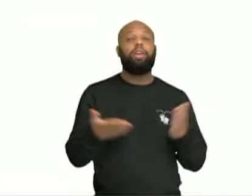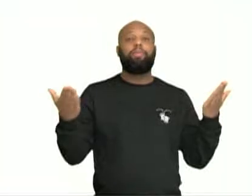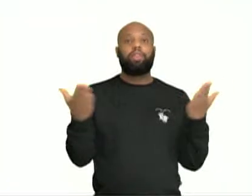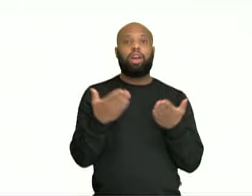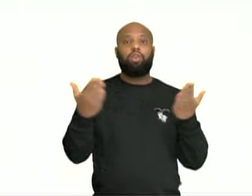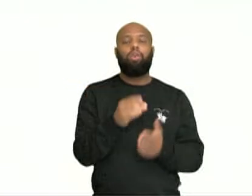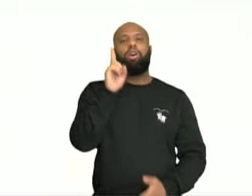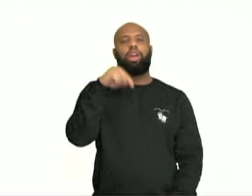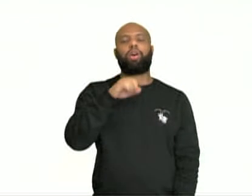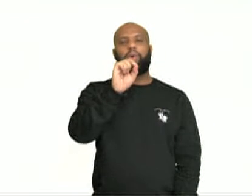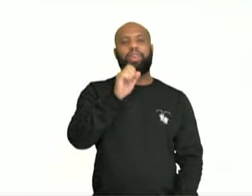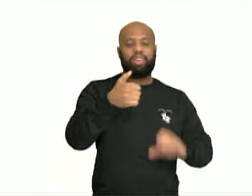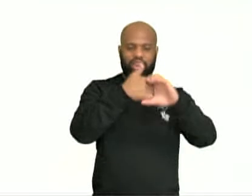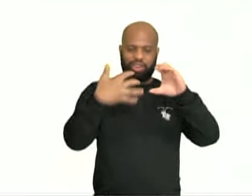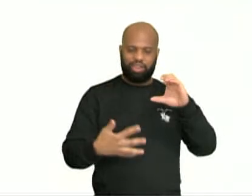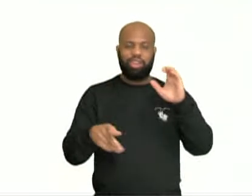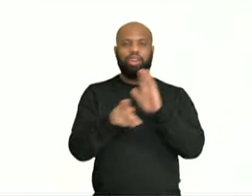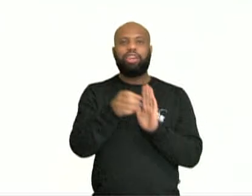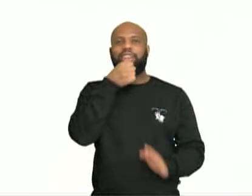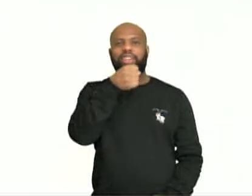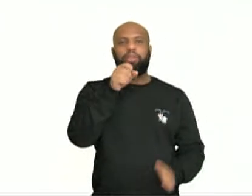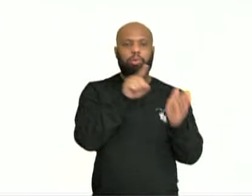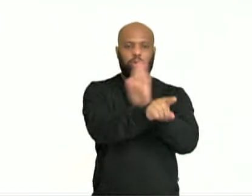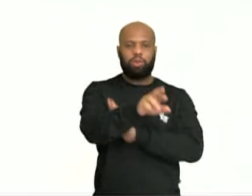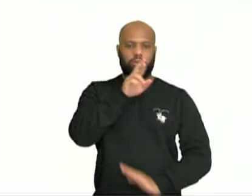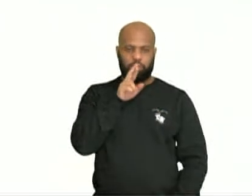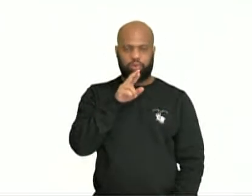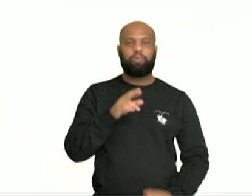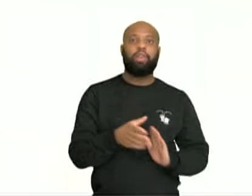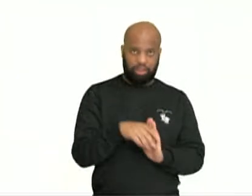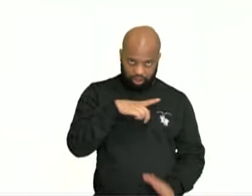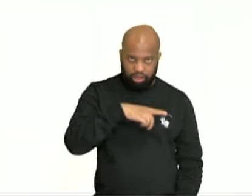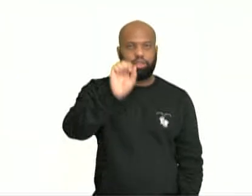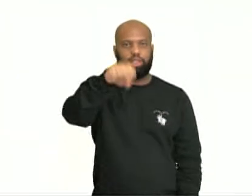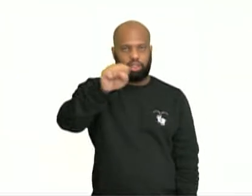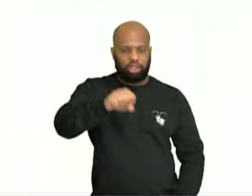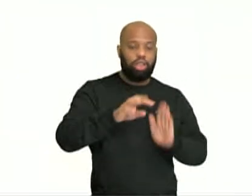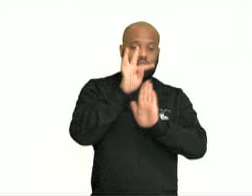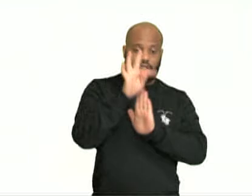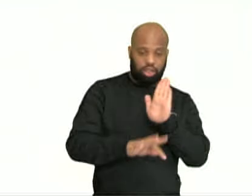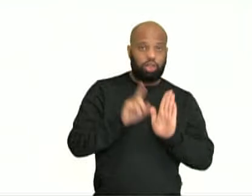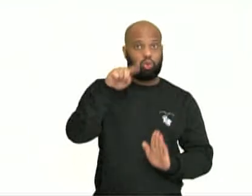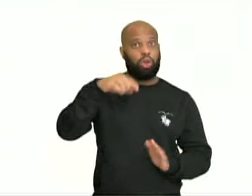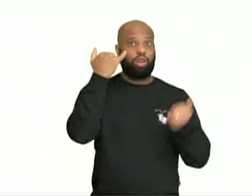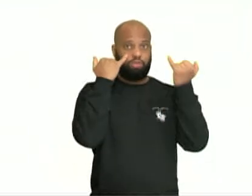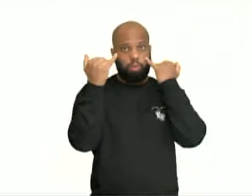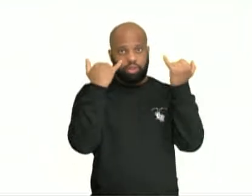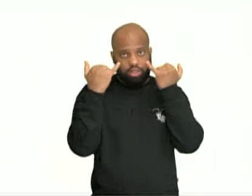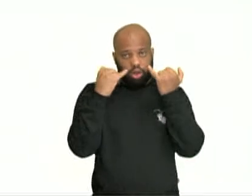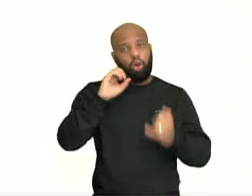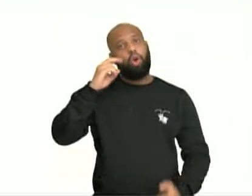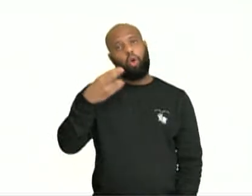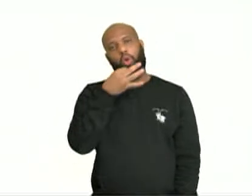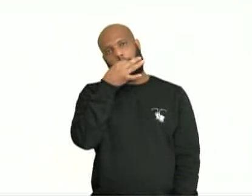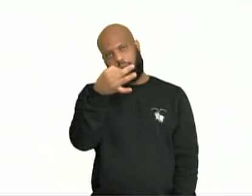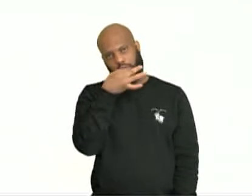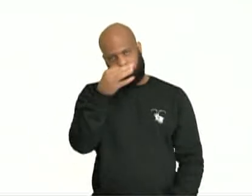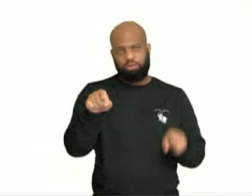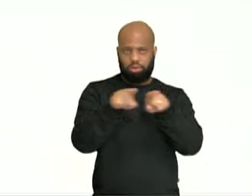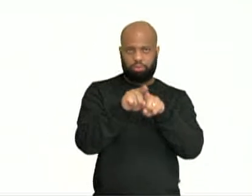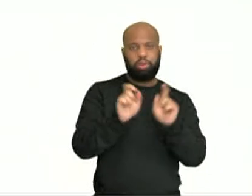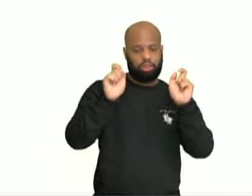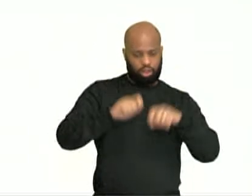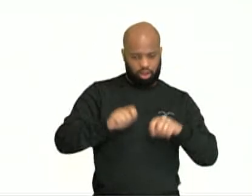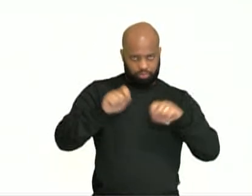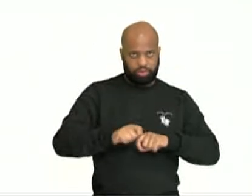Características da entrevista. Será que tem? Tem. Olha só. O texto é informativo ou opinativo.